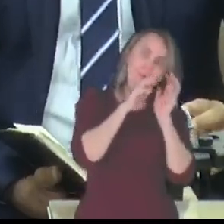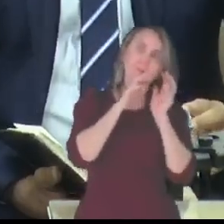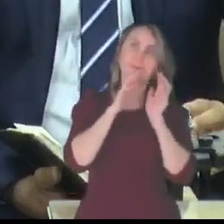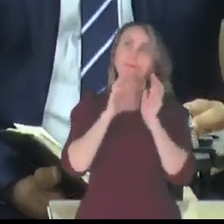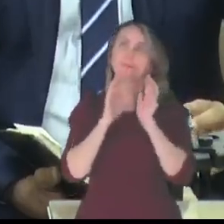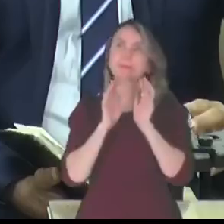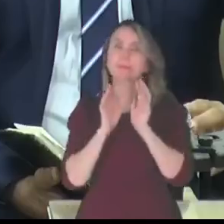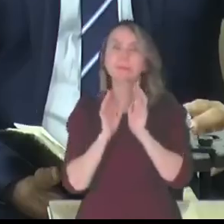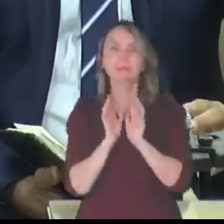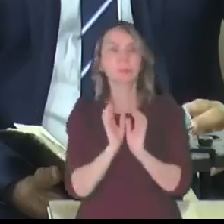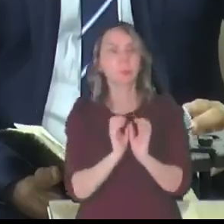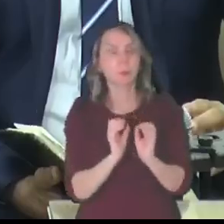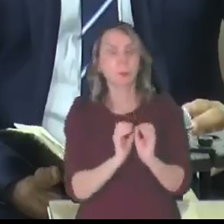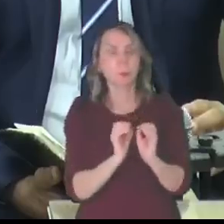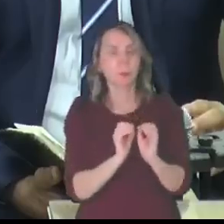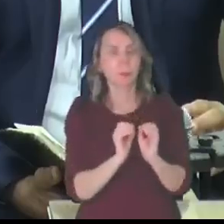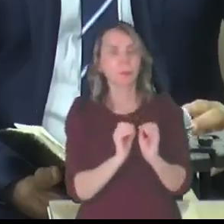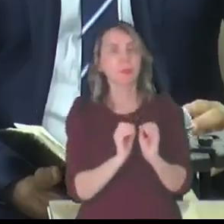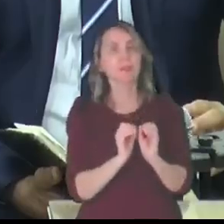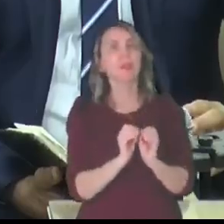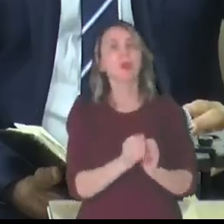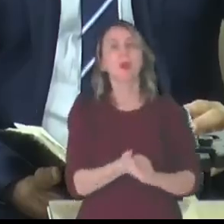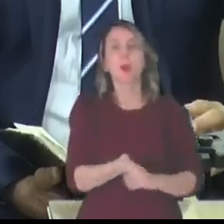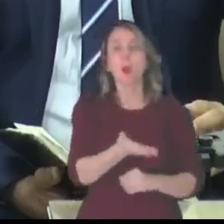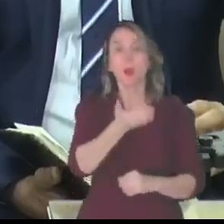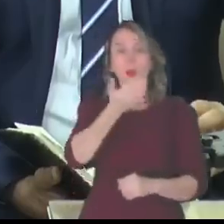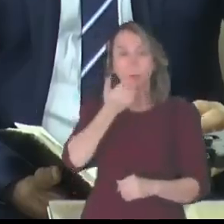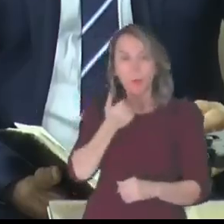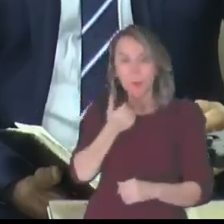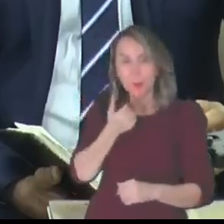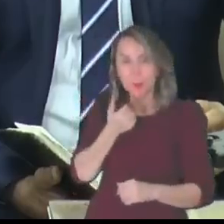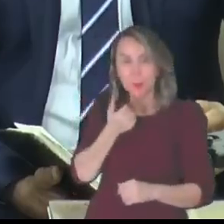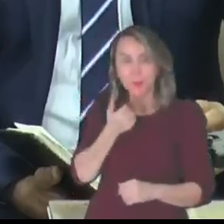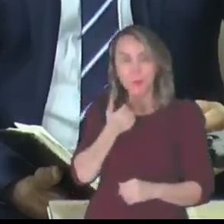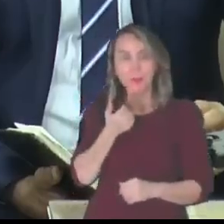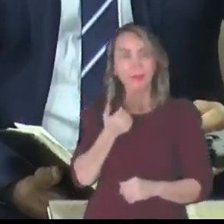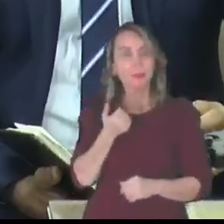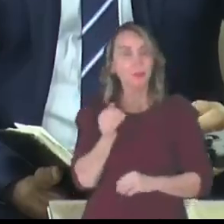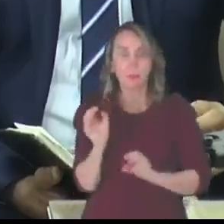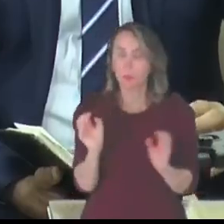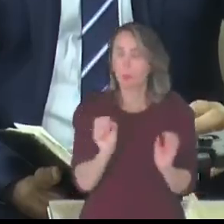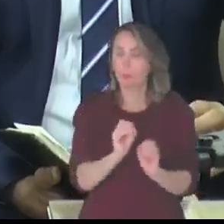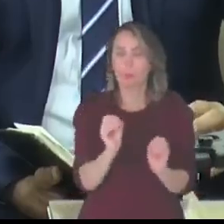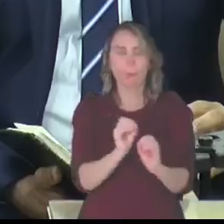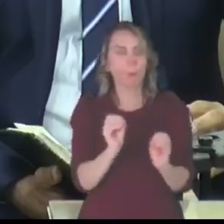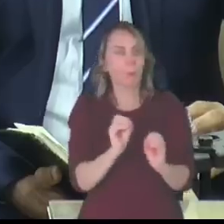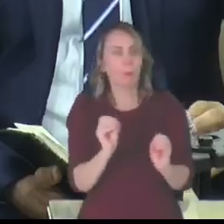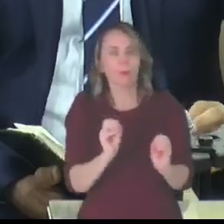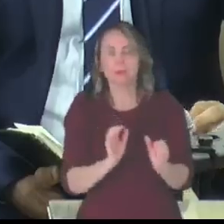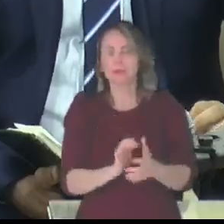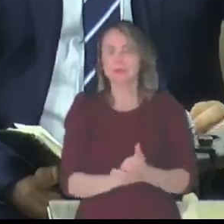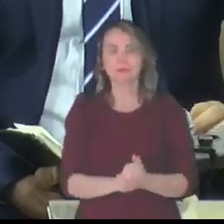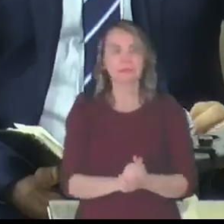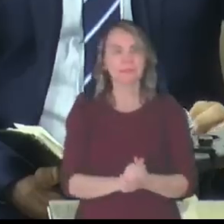incenso Teve gente que comeu e não queimou nenhuma Pintadinha de sucesso